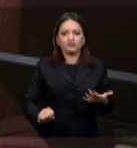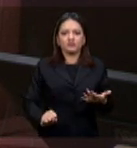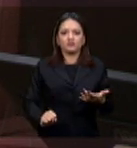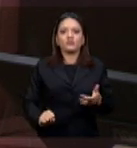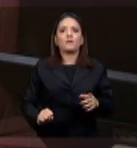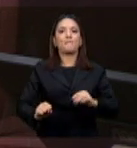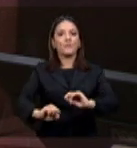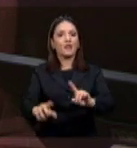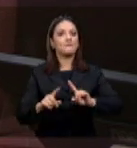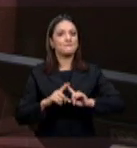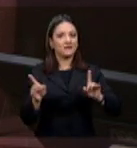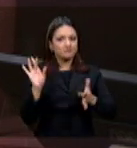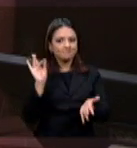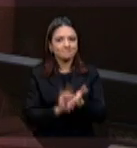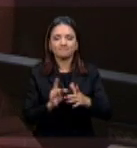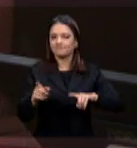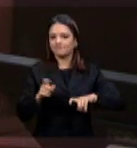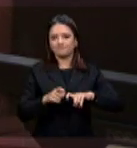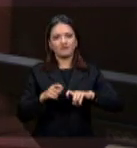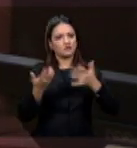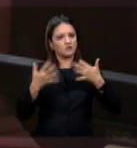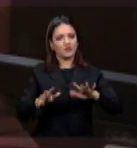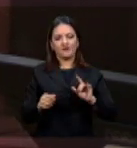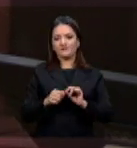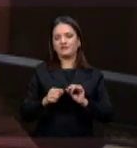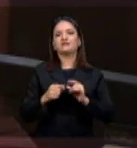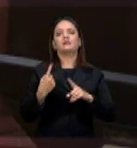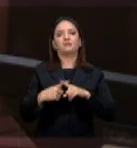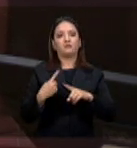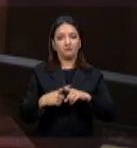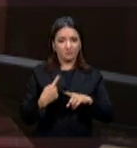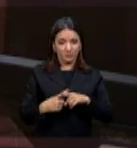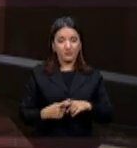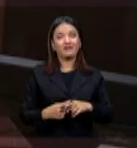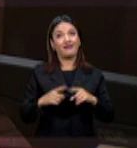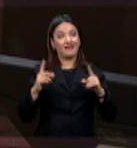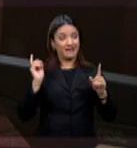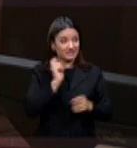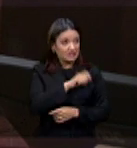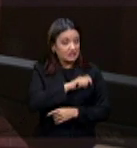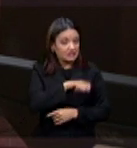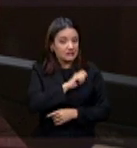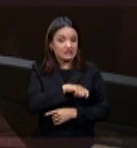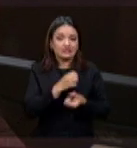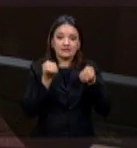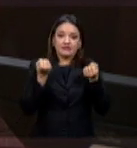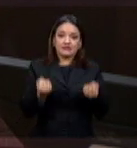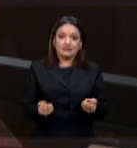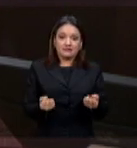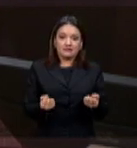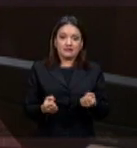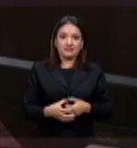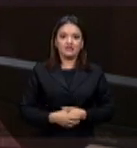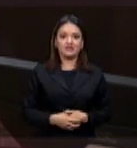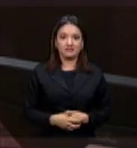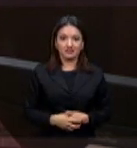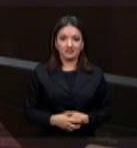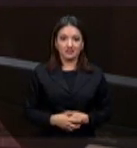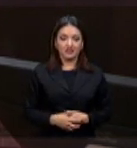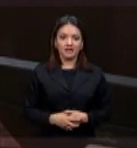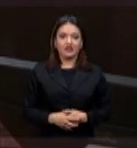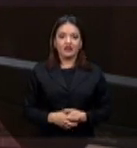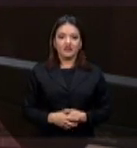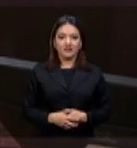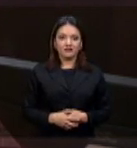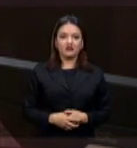prática, nenhum médico faz isso, porque vira um método extremamente cruel. Para continuar a saga da Fernanda,